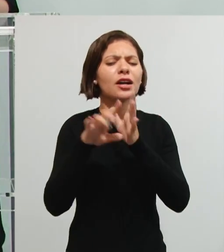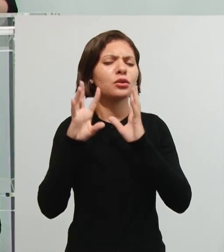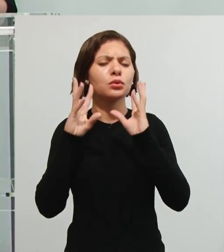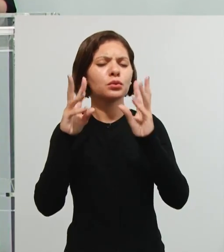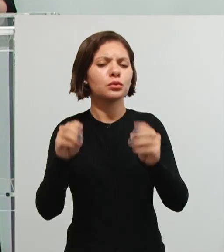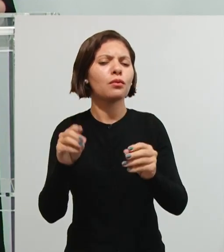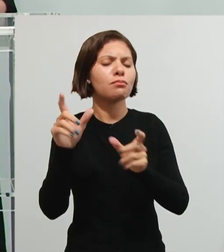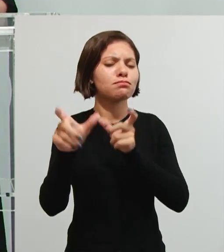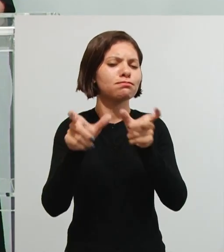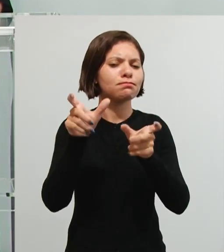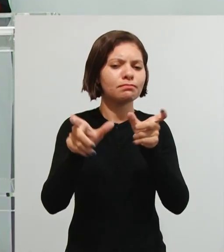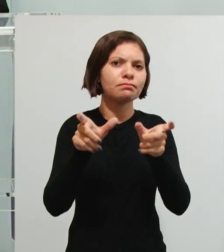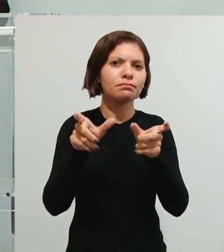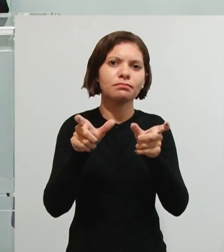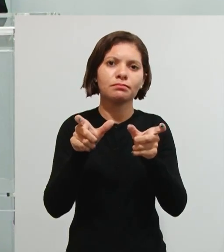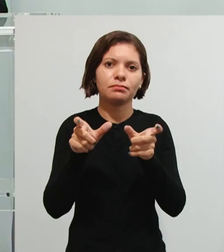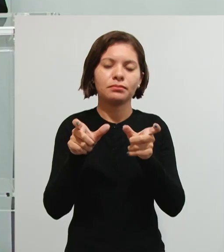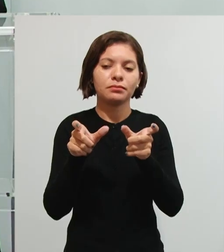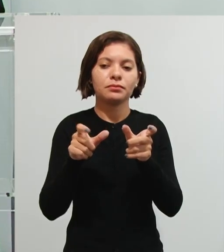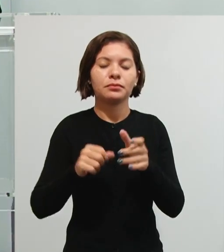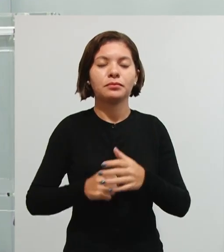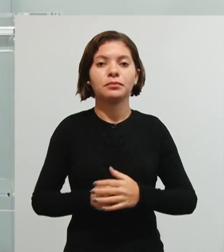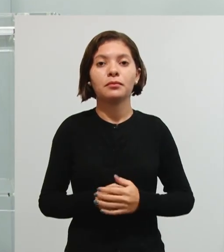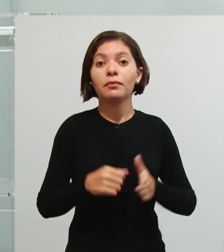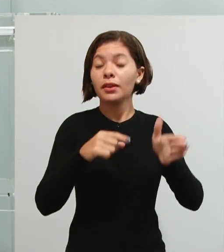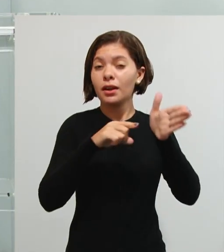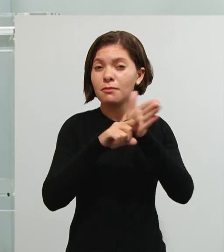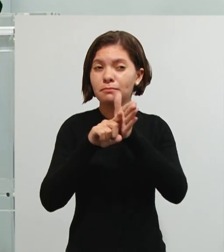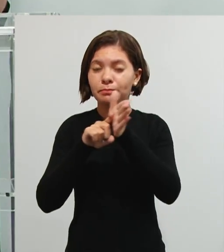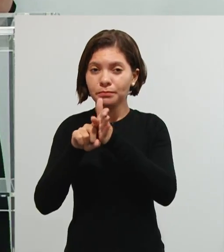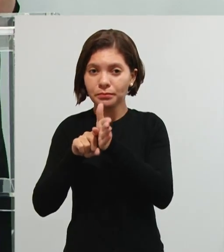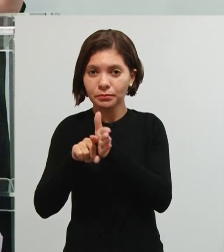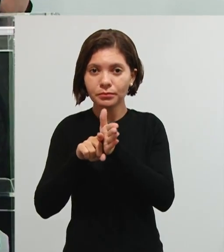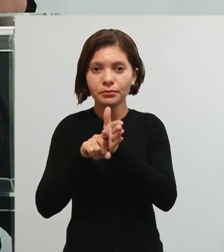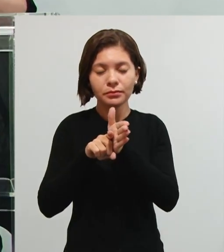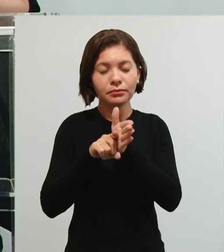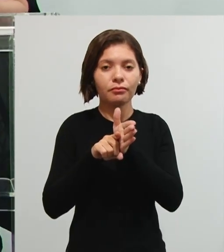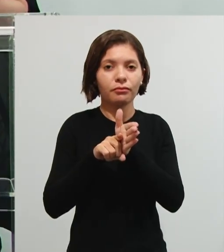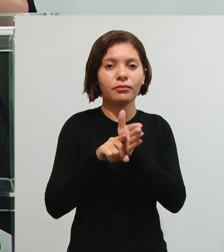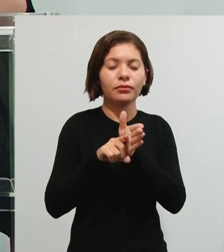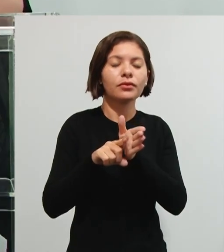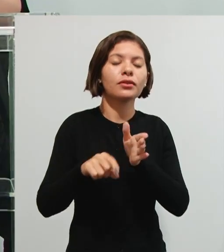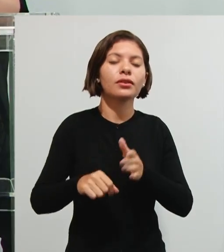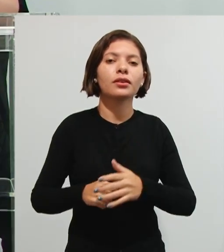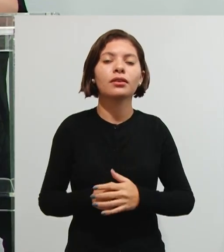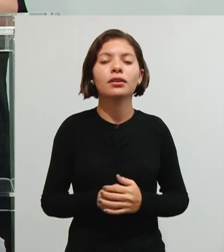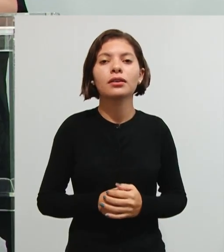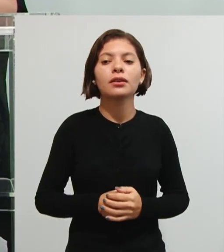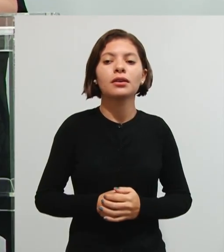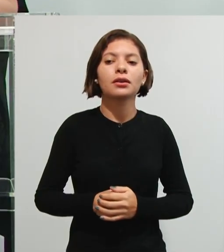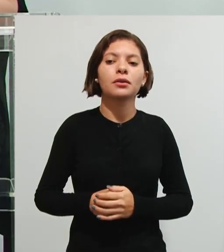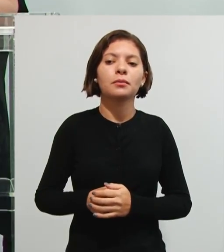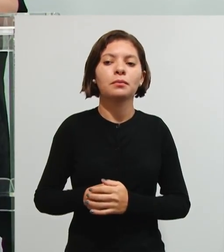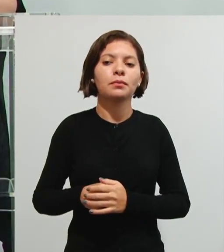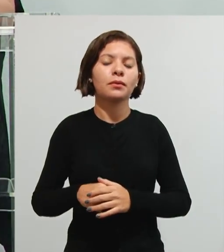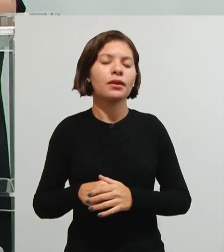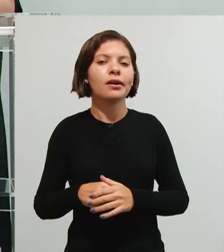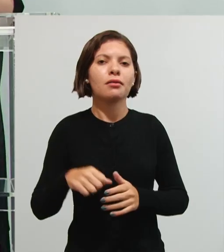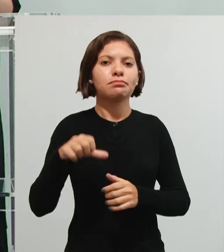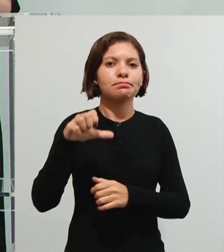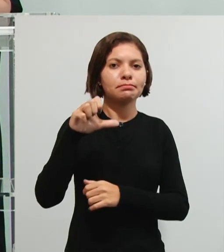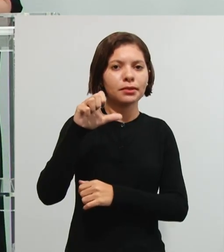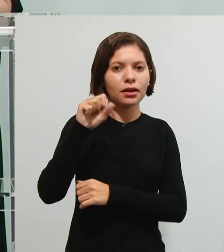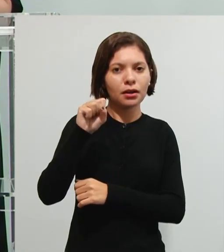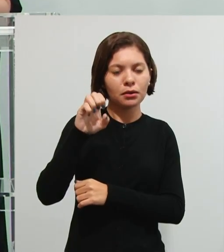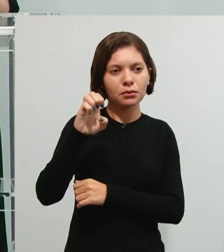público, né? Quando a gente pesquisa todo o público alvo de uma pesquisa, ele se chama censo, né? Que é